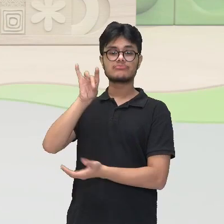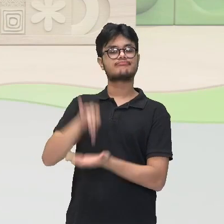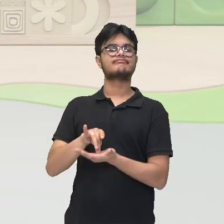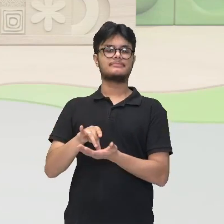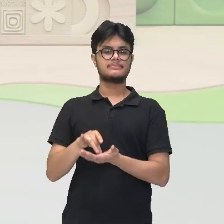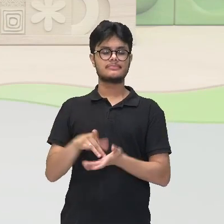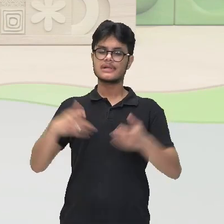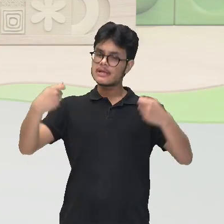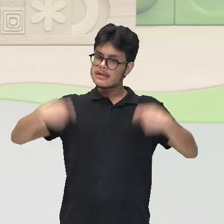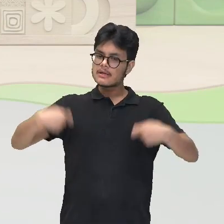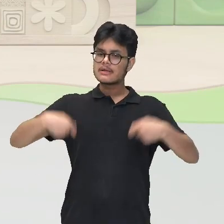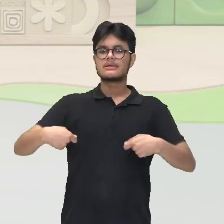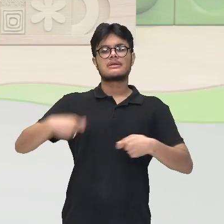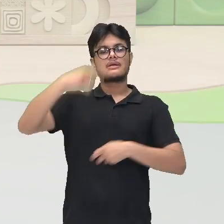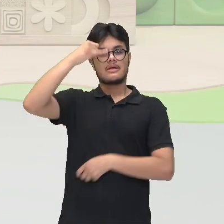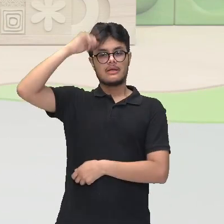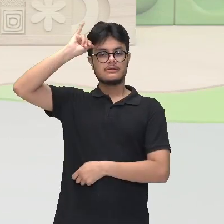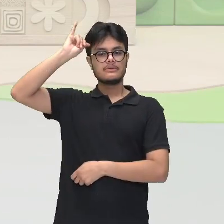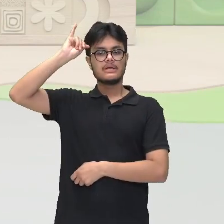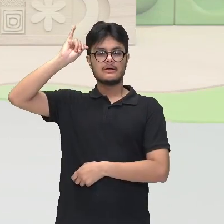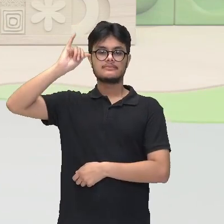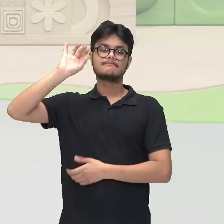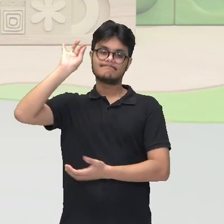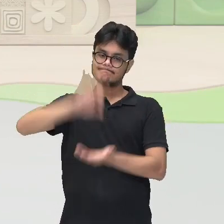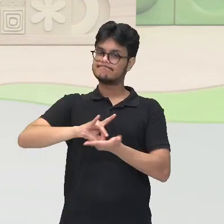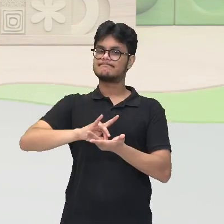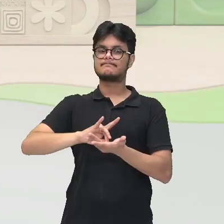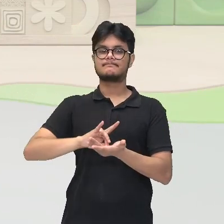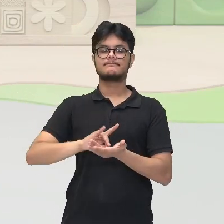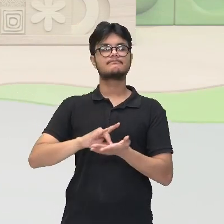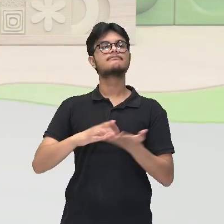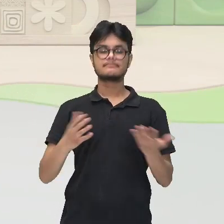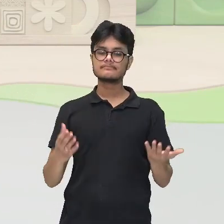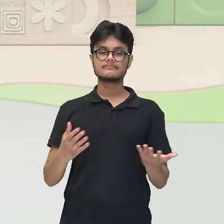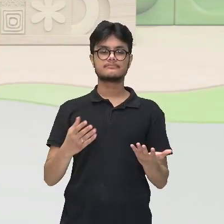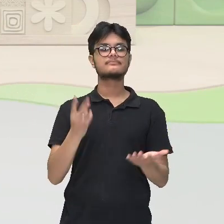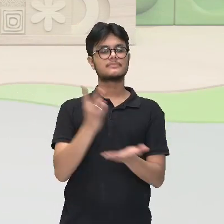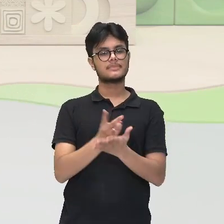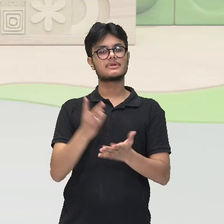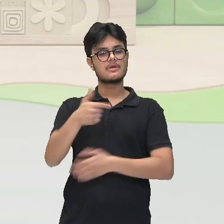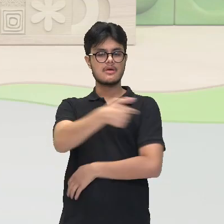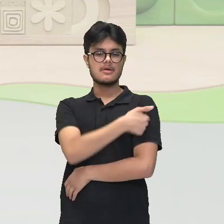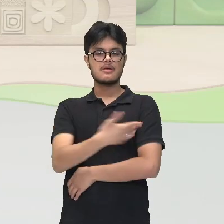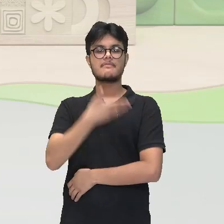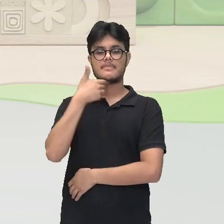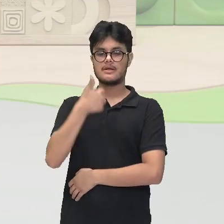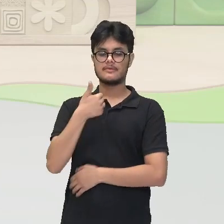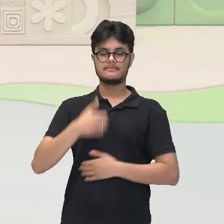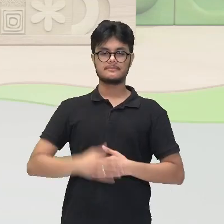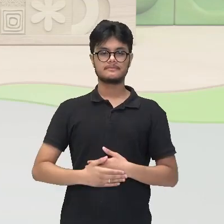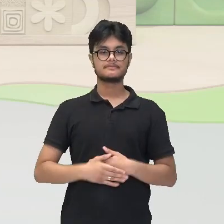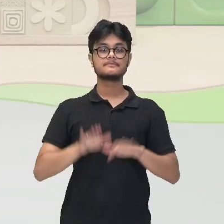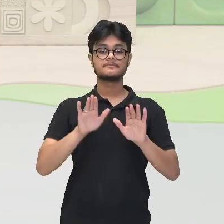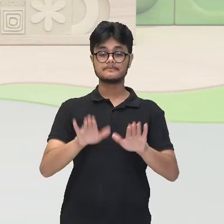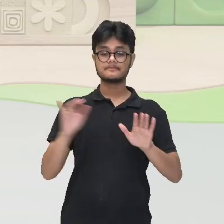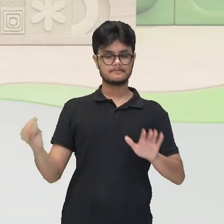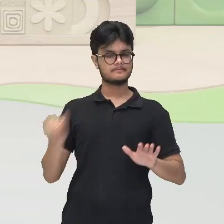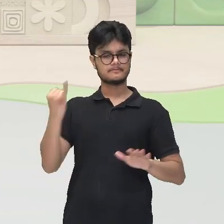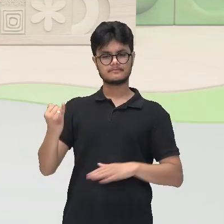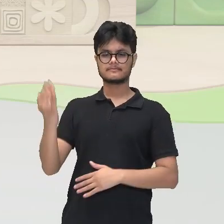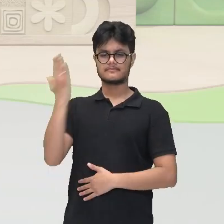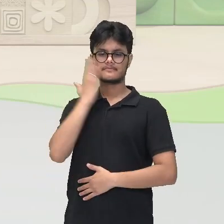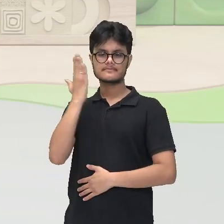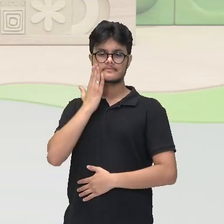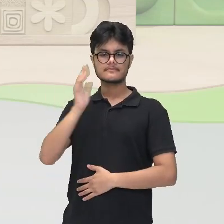e precisa ser prevenido, né? A melhor prevenção é a vacinação. E é importante